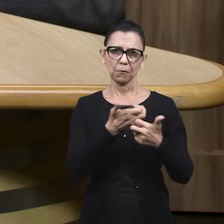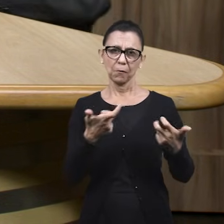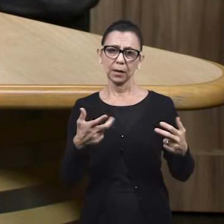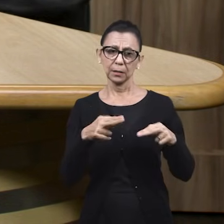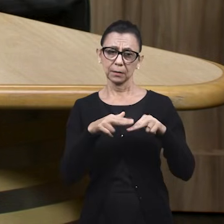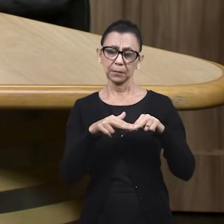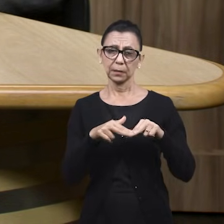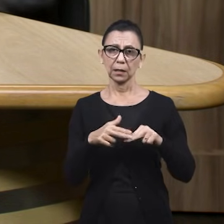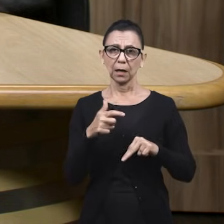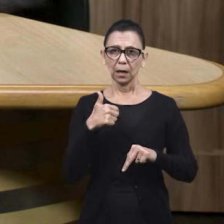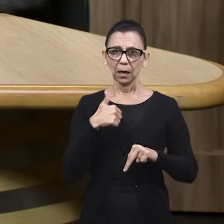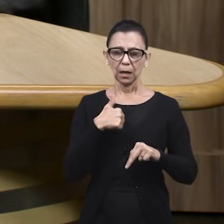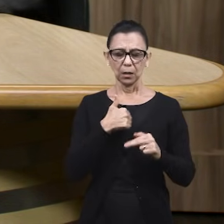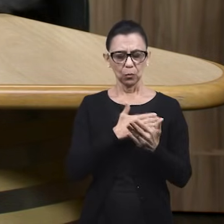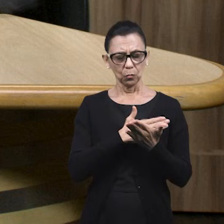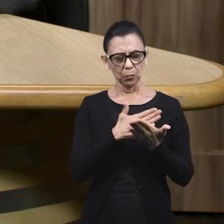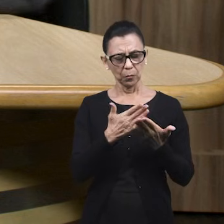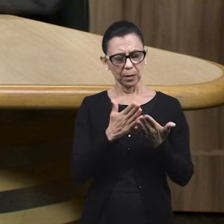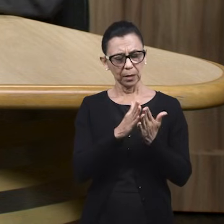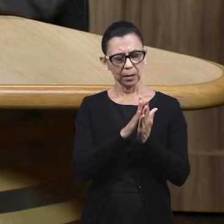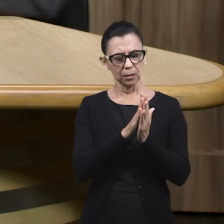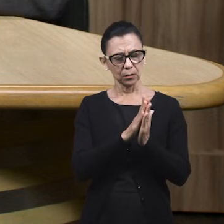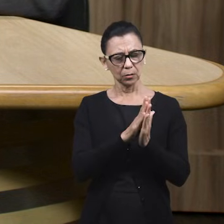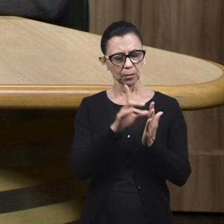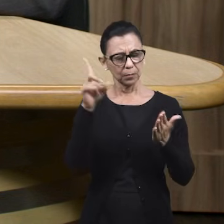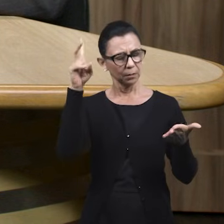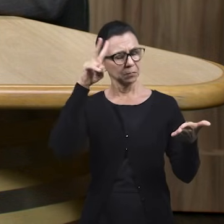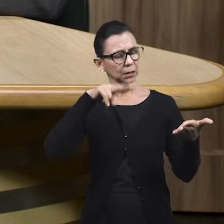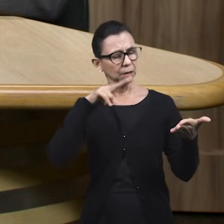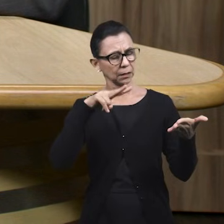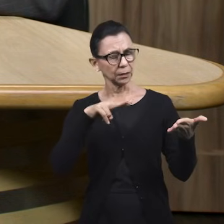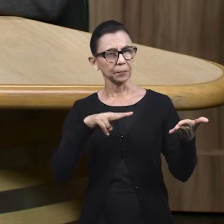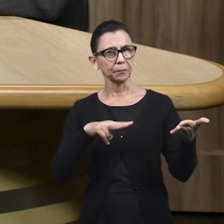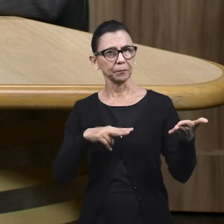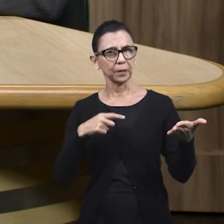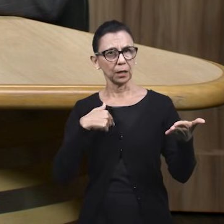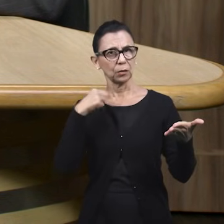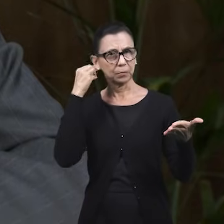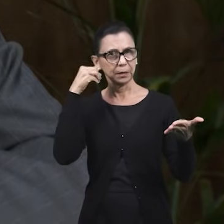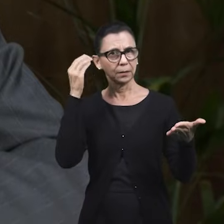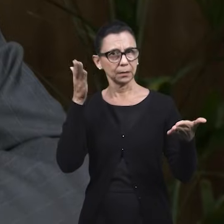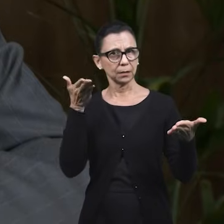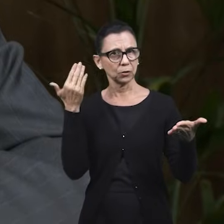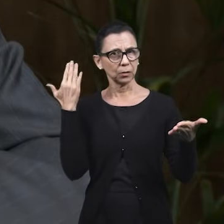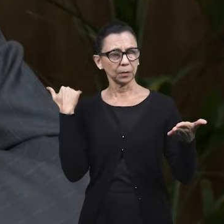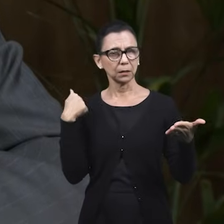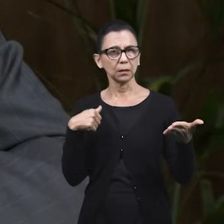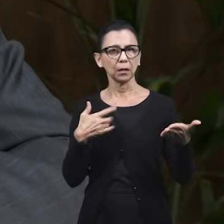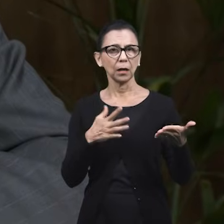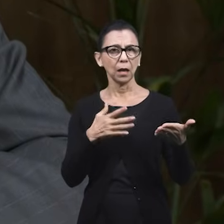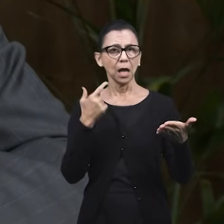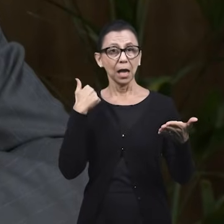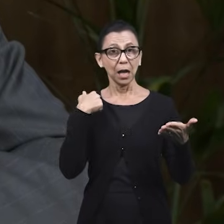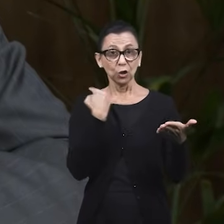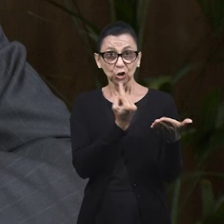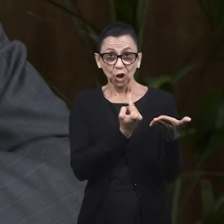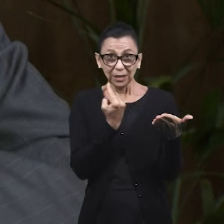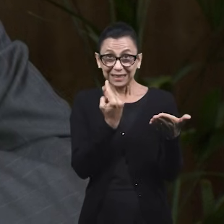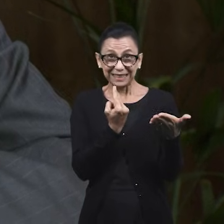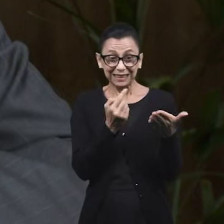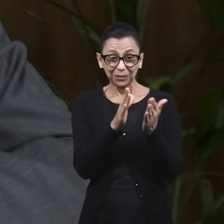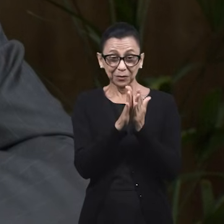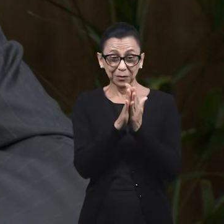maneiras. Eu começo a ler a Bíblia, eu estou tendo contato, aconteceu comigo isso. Eu me converti na